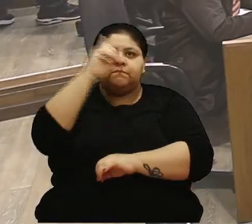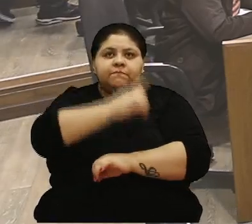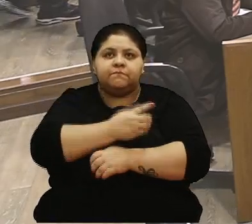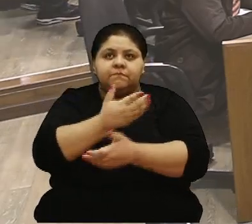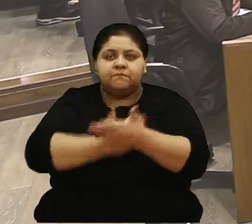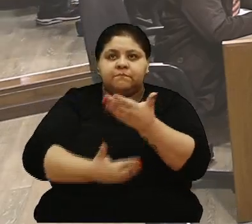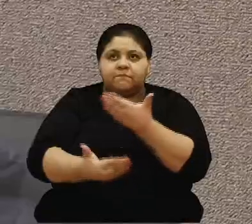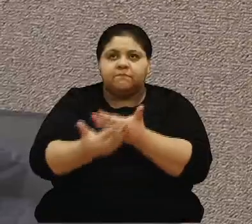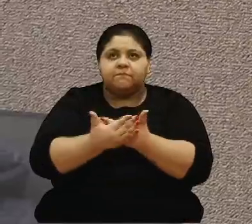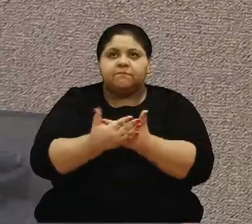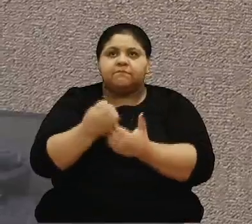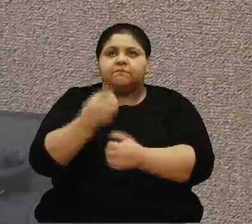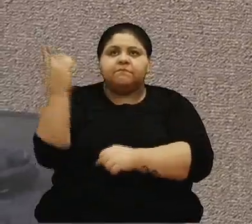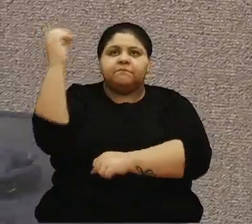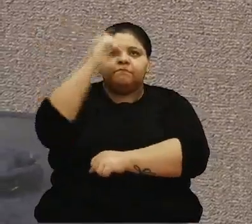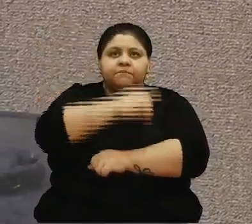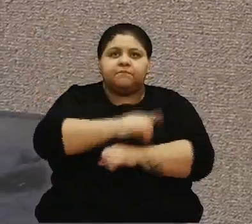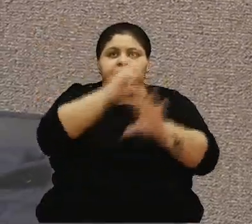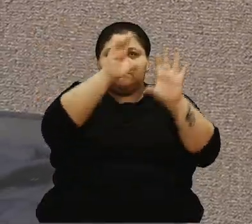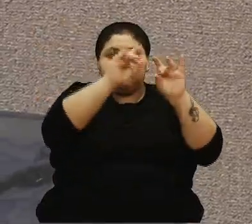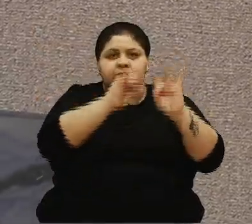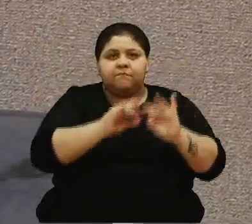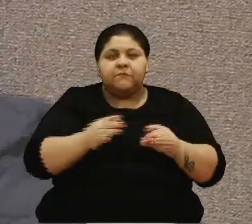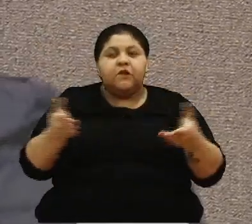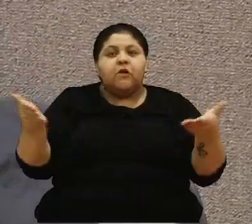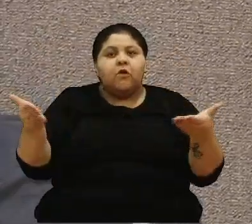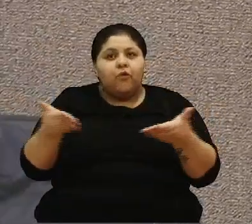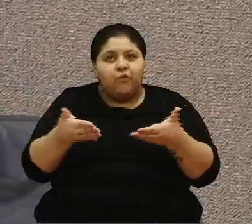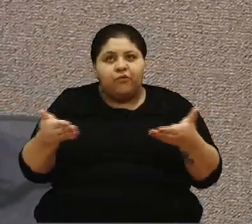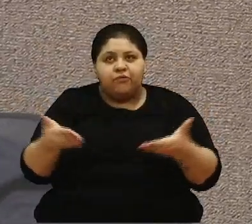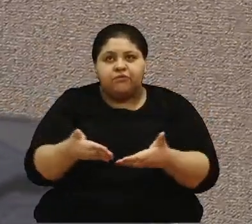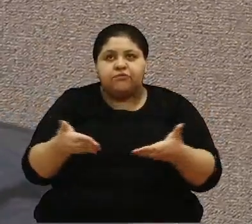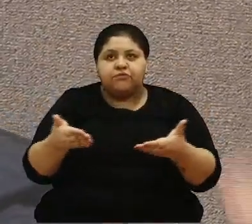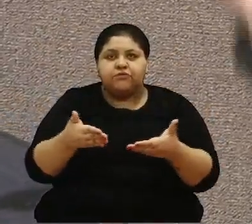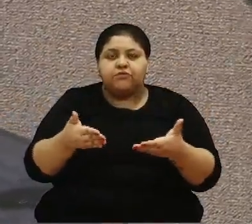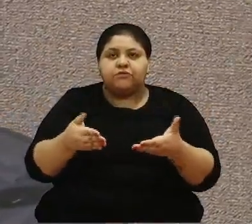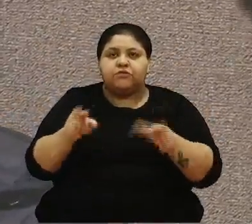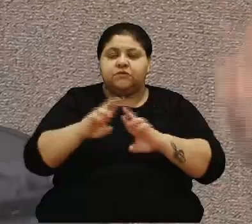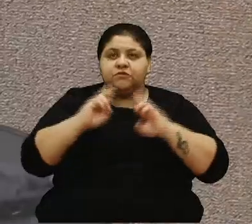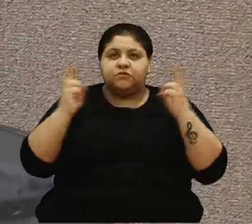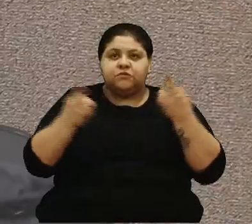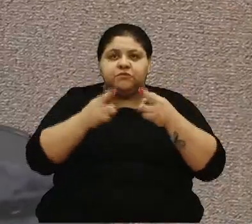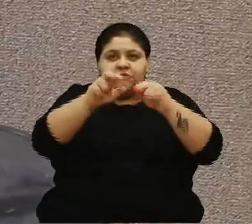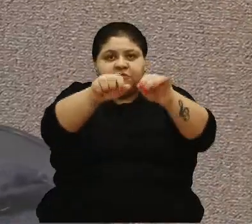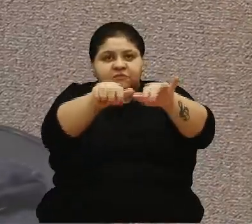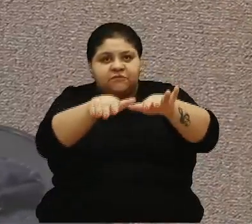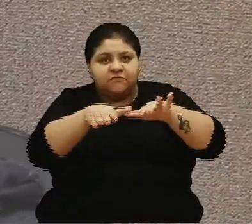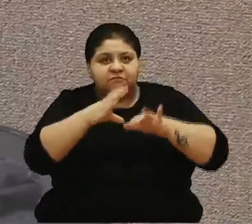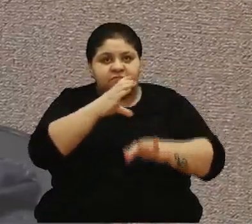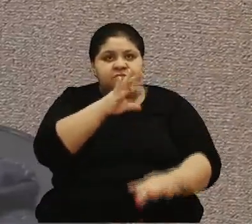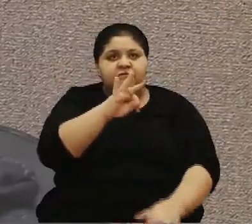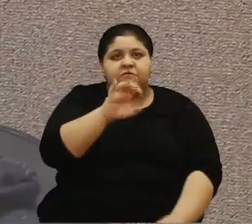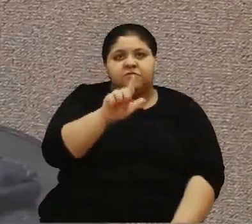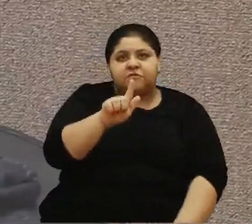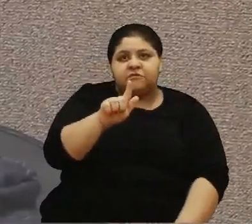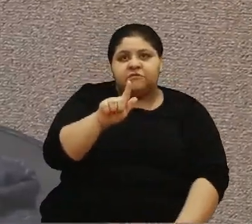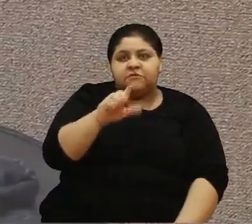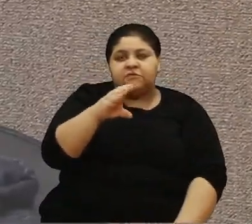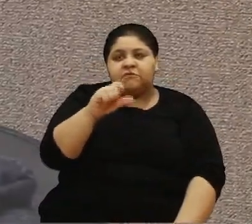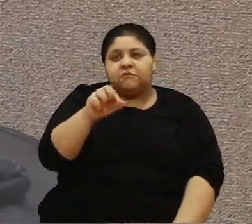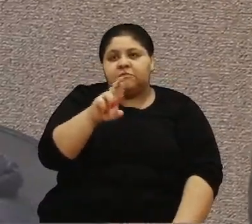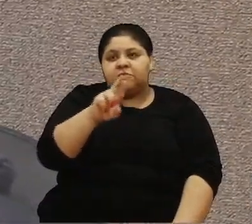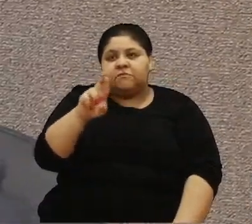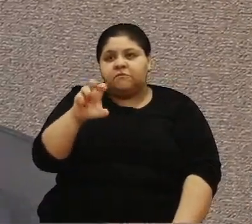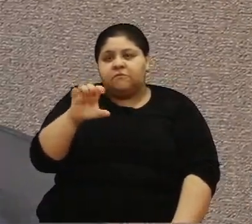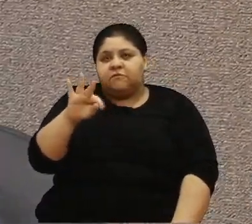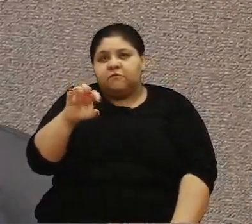colegas vereadores. Um bom dia muito especial hoje. Acompanham conosco a sessão hoje no plenário. O pessoal do CTG Os Carreteiros, os nossos